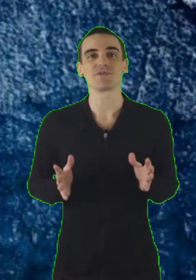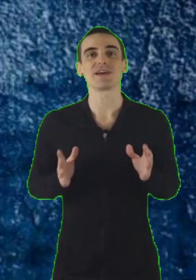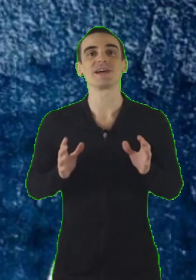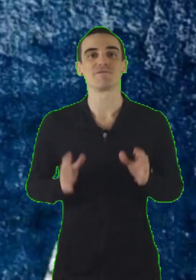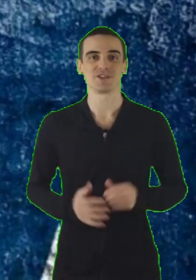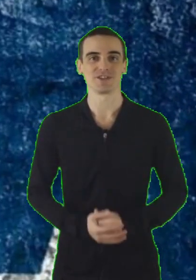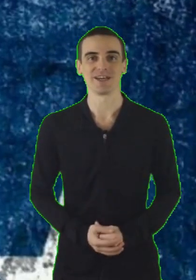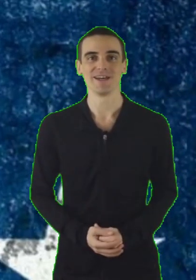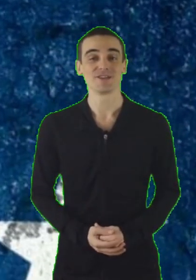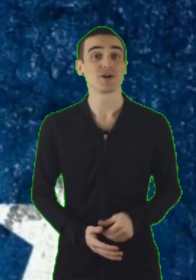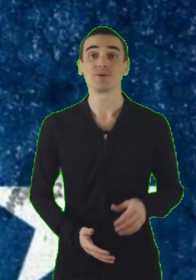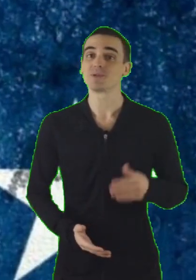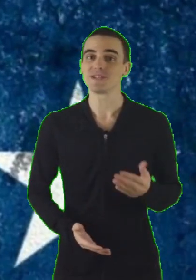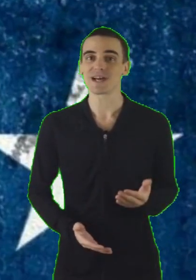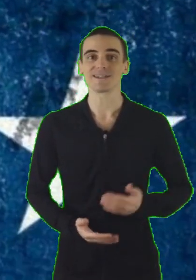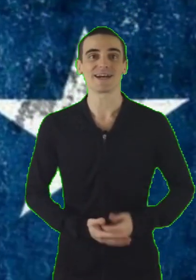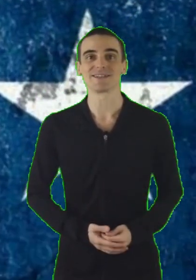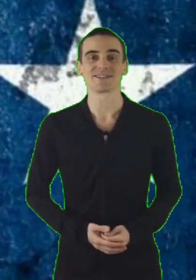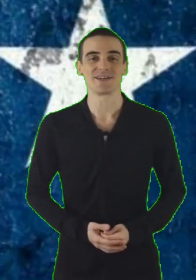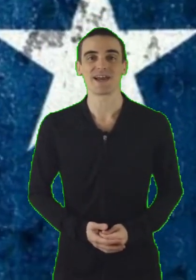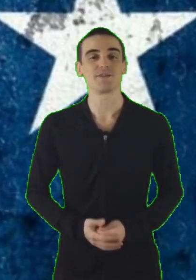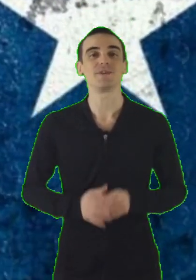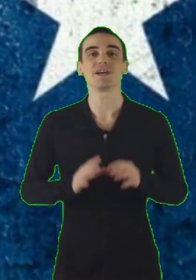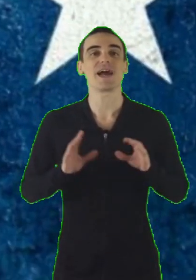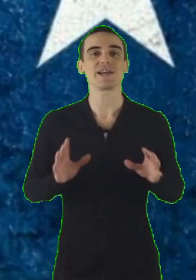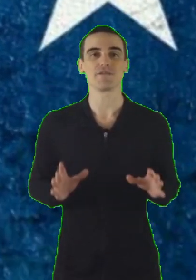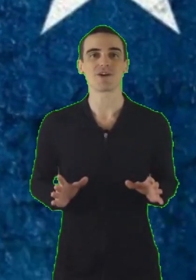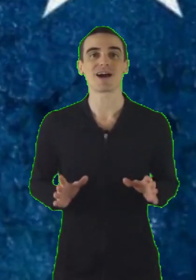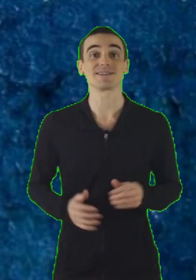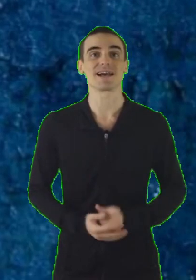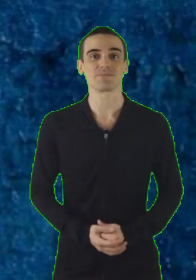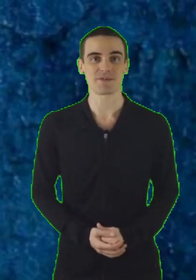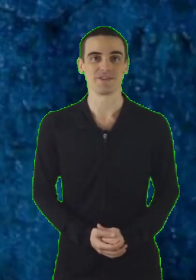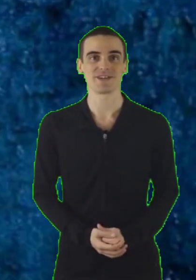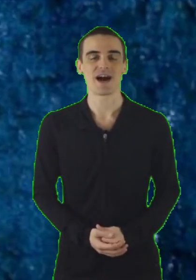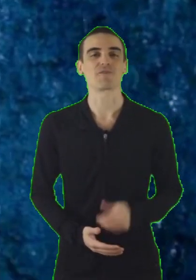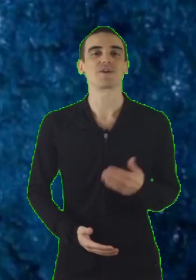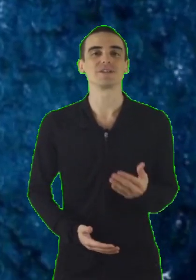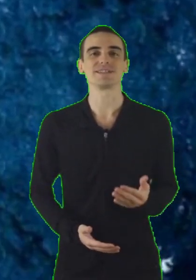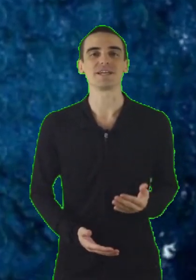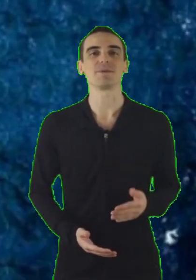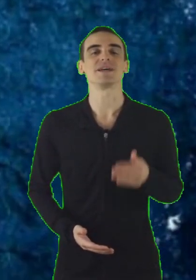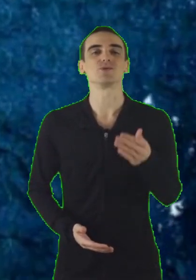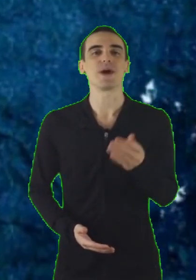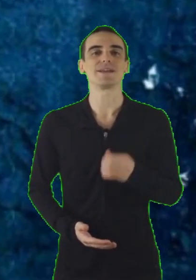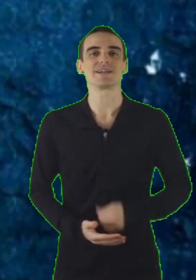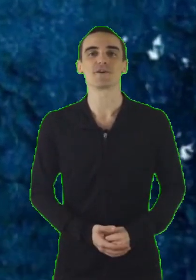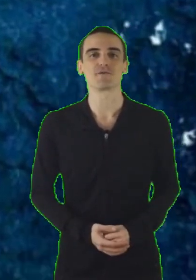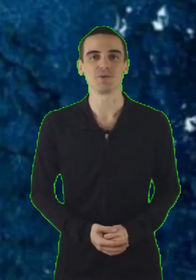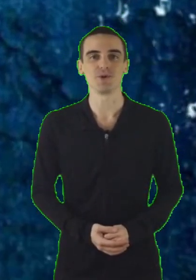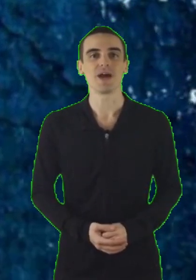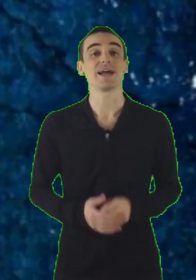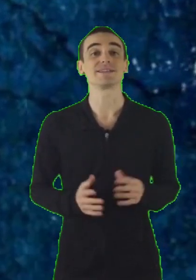as últimas notícias do Cruzeiro em primeira mão, é muito importante que você deixe seu like nesse vídeo para o YouTube continuar divulgando essas informações para